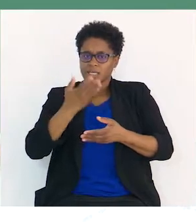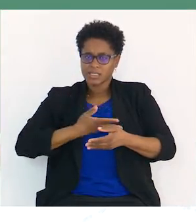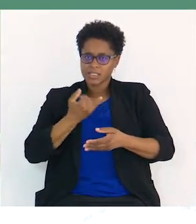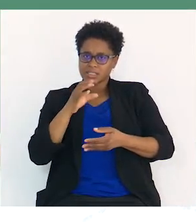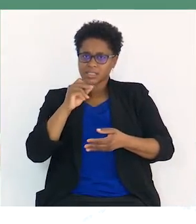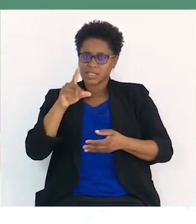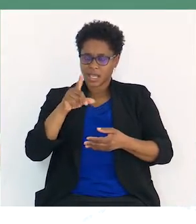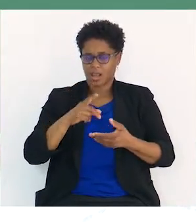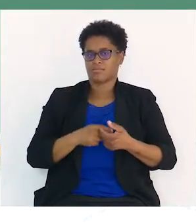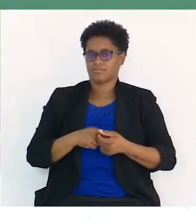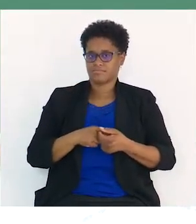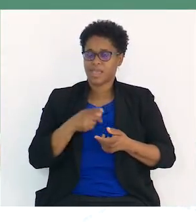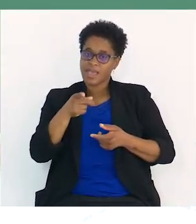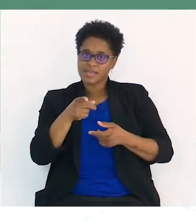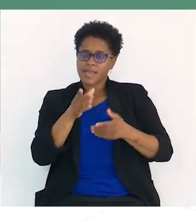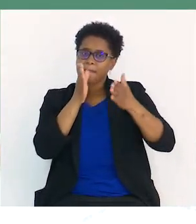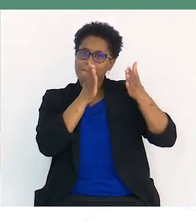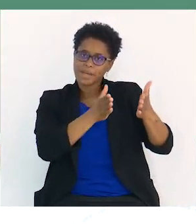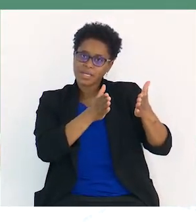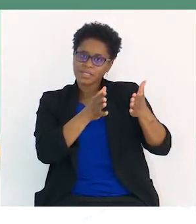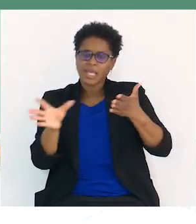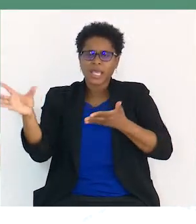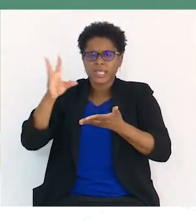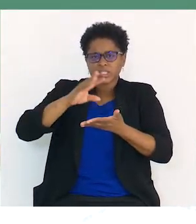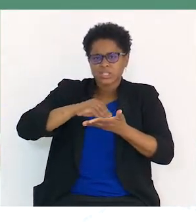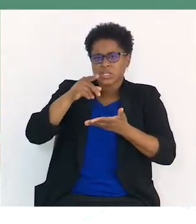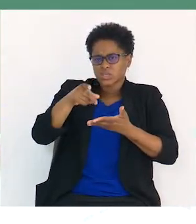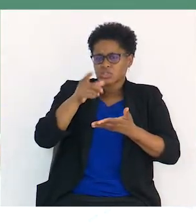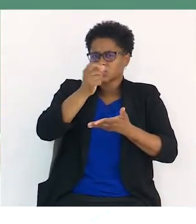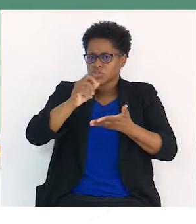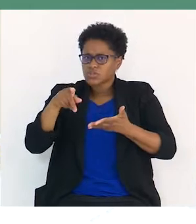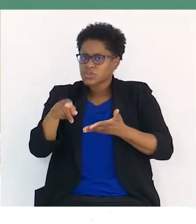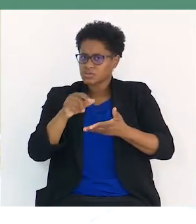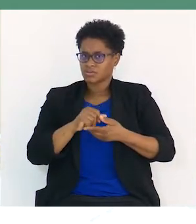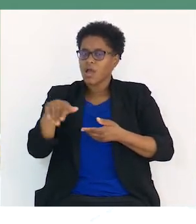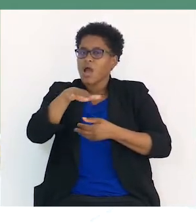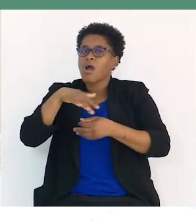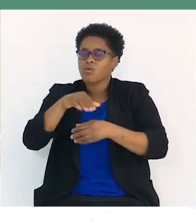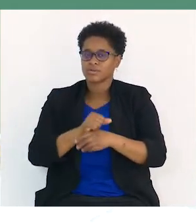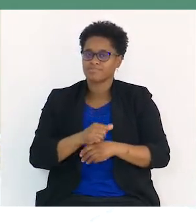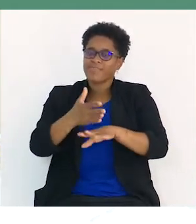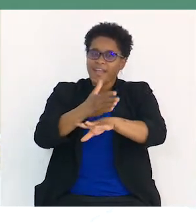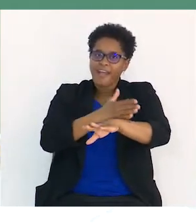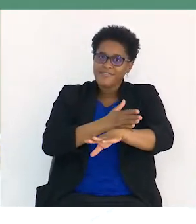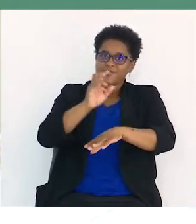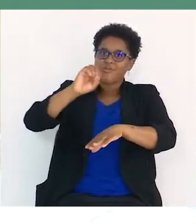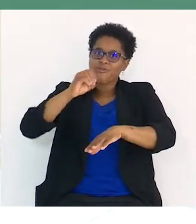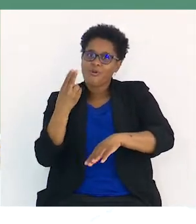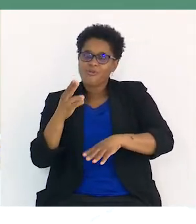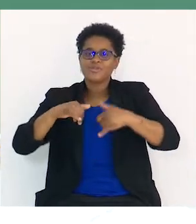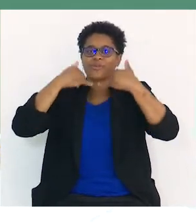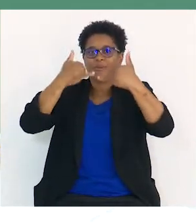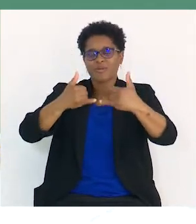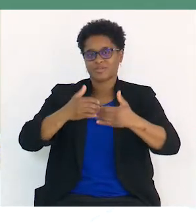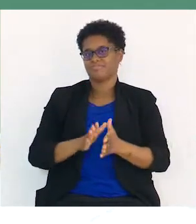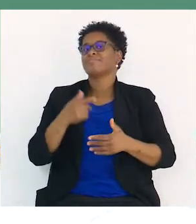assim, a esta parcela acrescentou-se isso. Aonde? Antes ou depois?